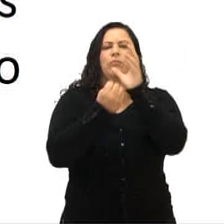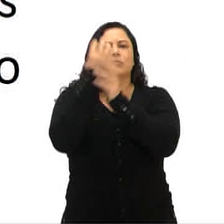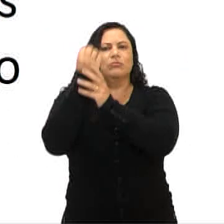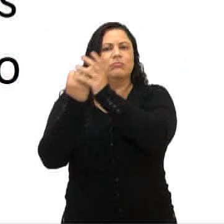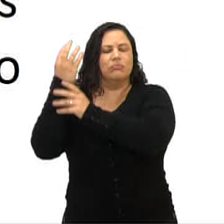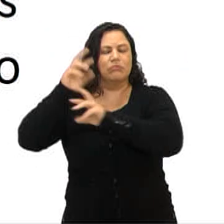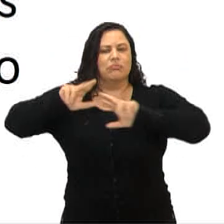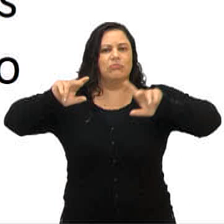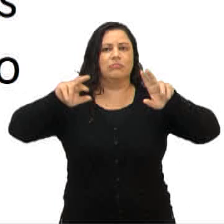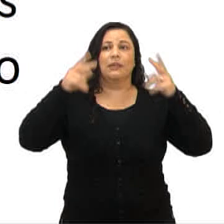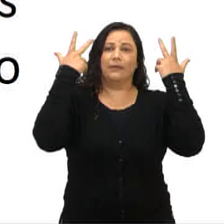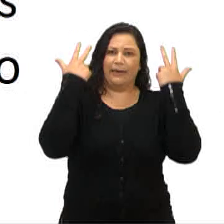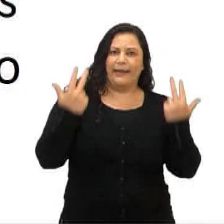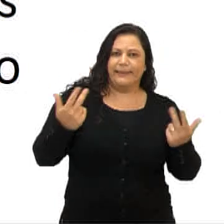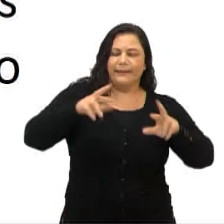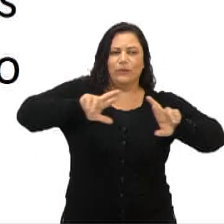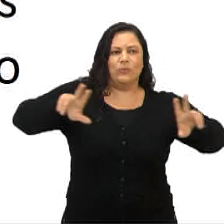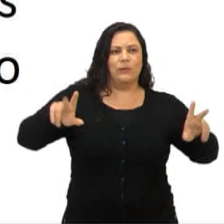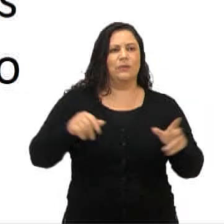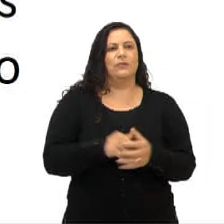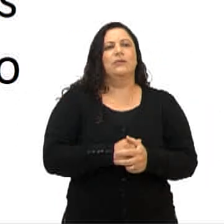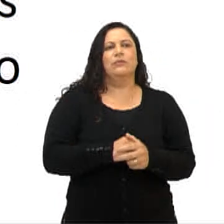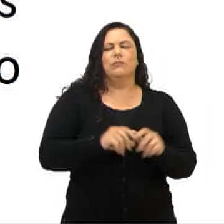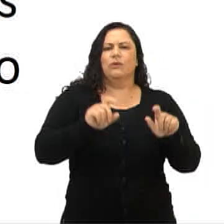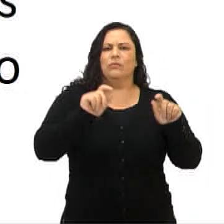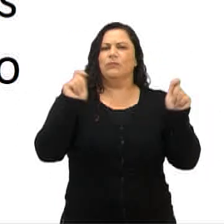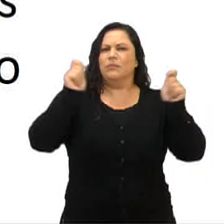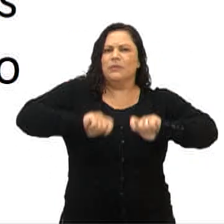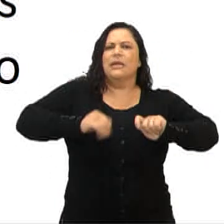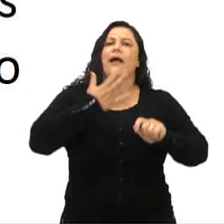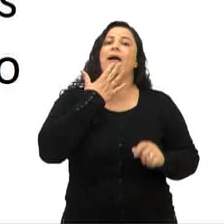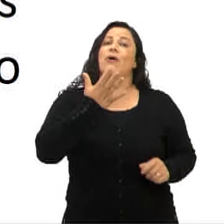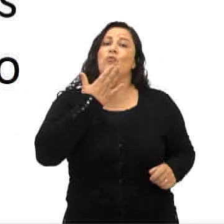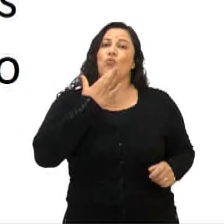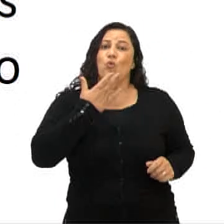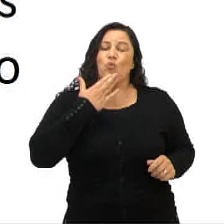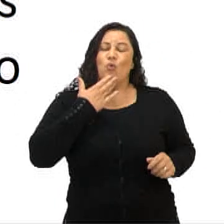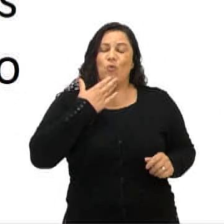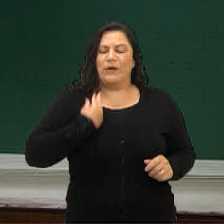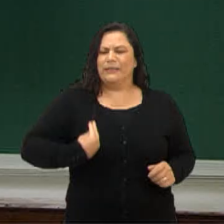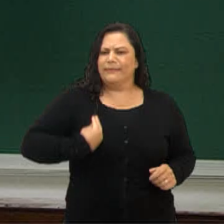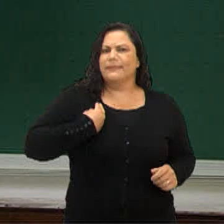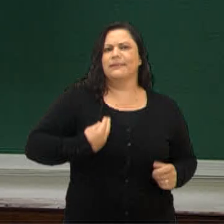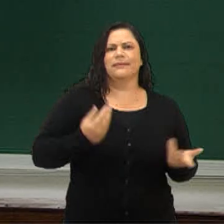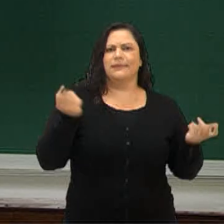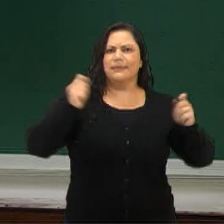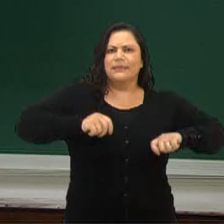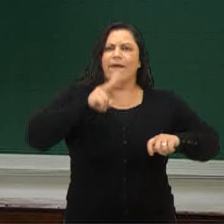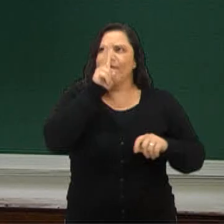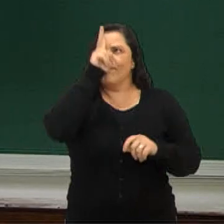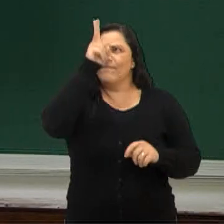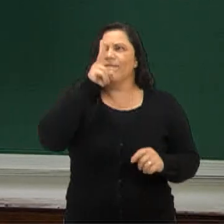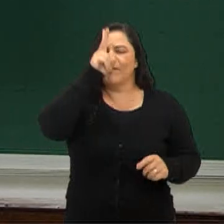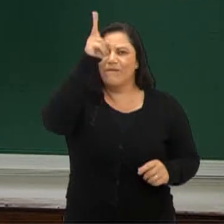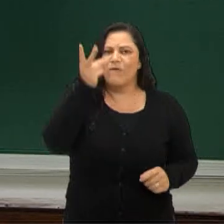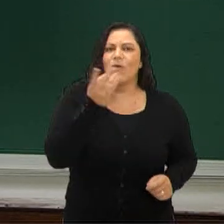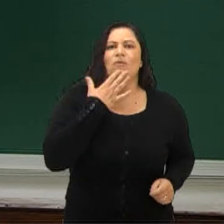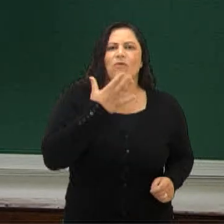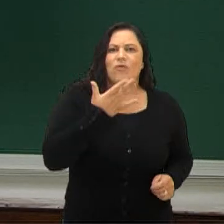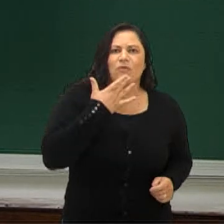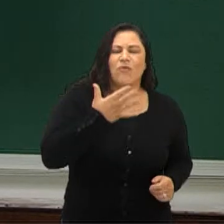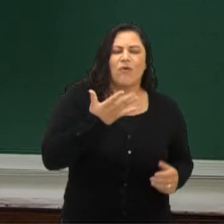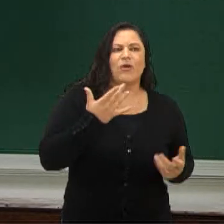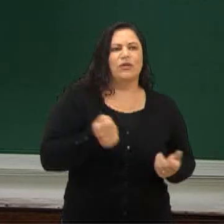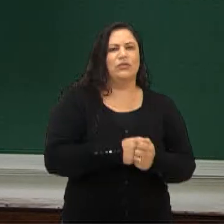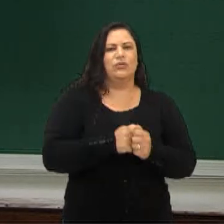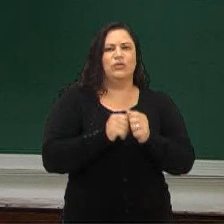utilizadas formas simplificadas e grandes campos de cores vivas e chapadas. Então, o que a gente viu, aquela tonalidade, aquela cor uma do